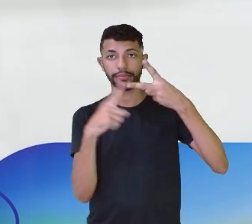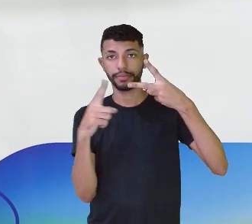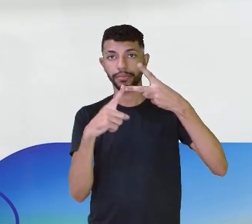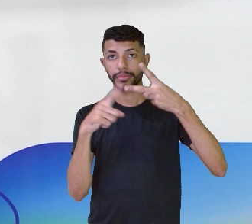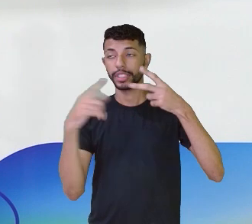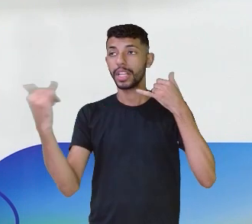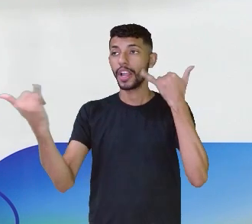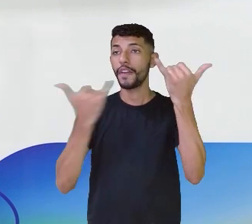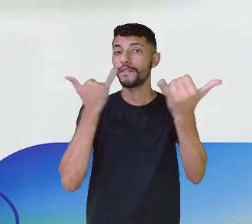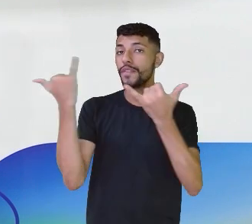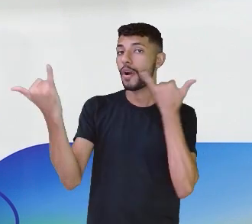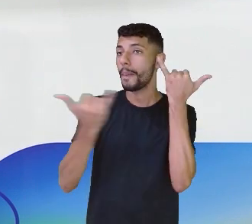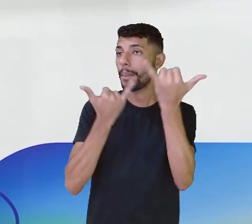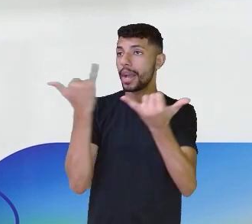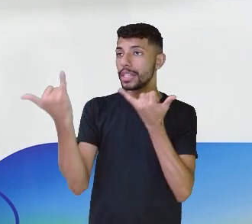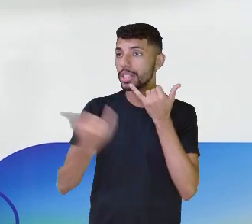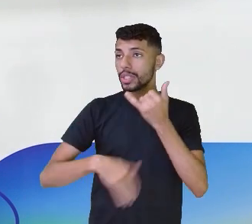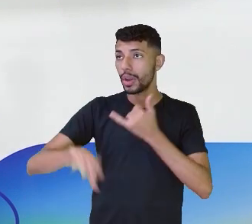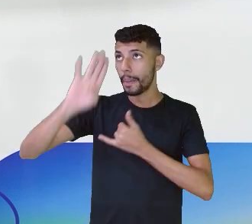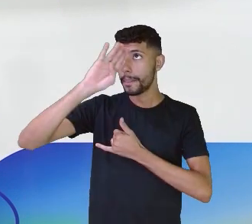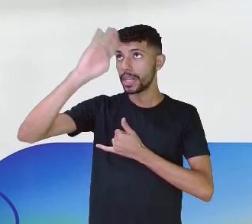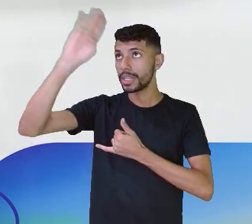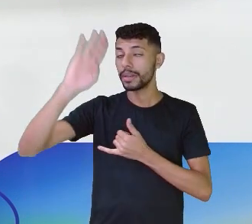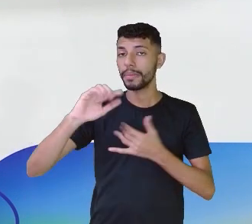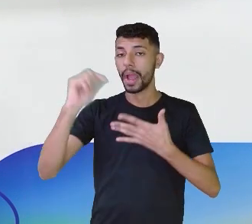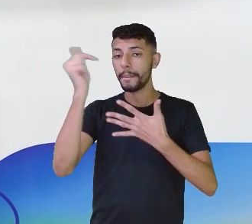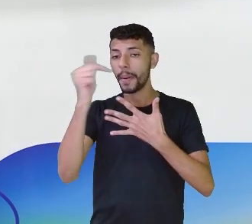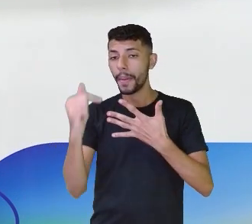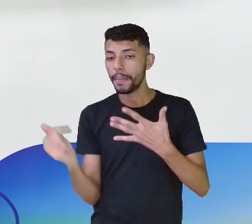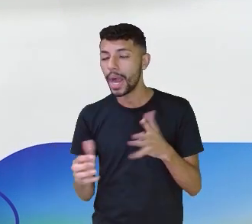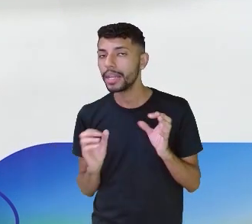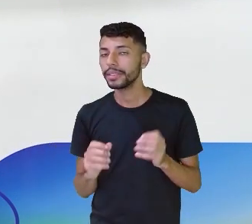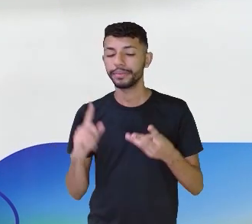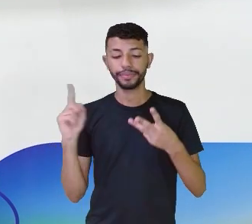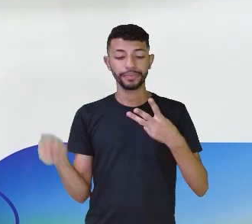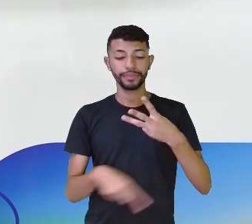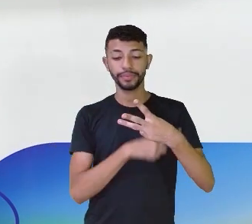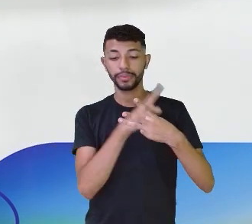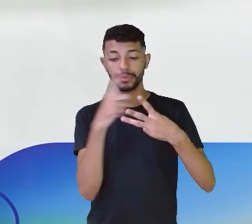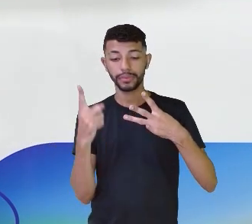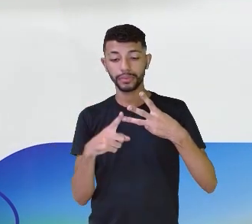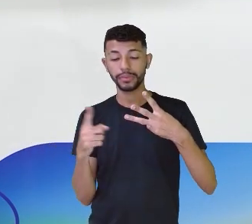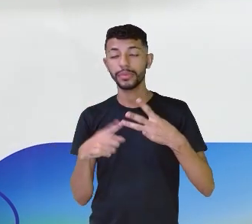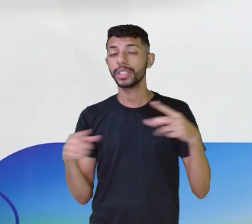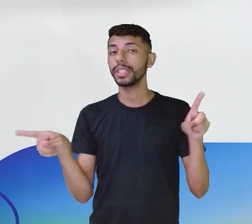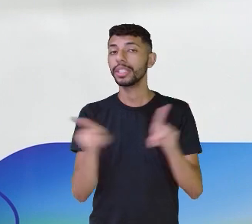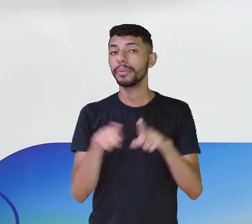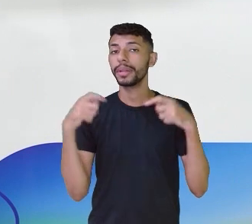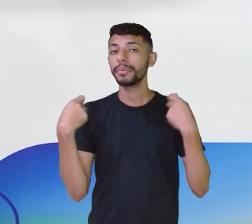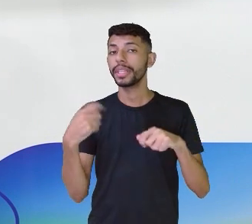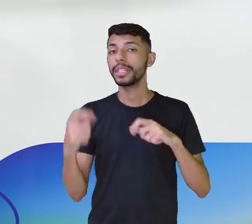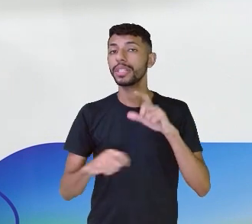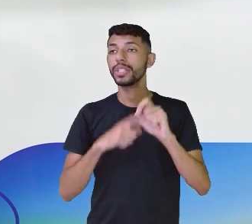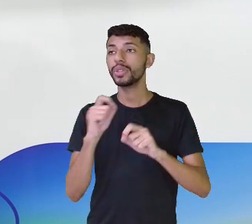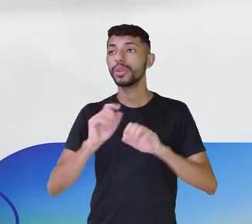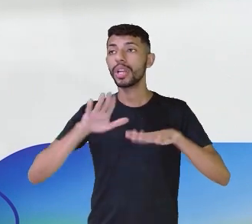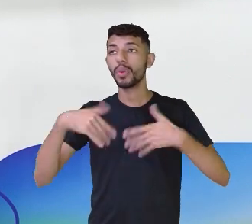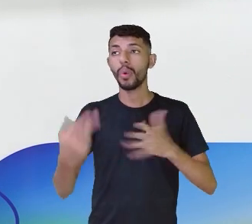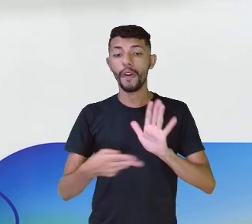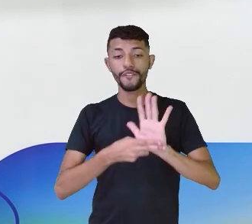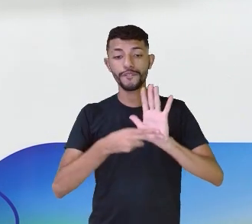das informações principais, né, da pesquisa. E preciso, claro, saber da minha fonte, de